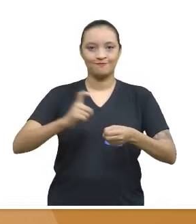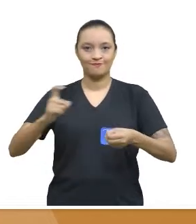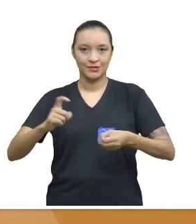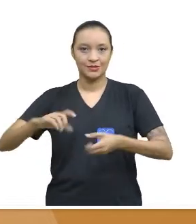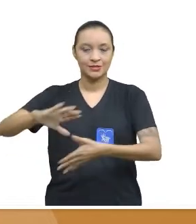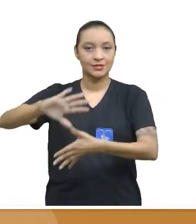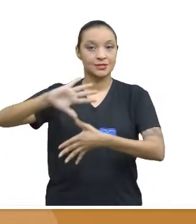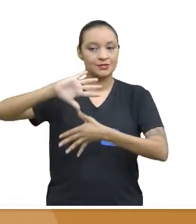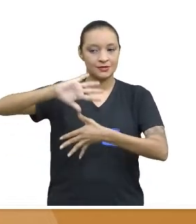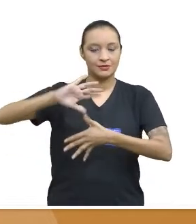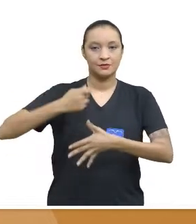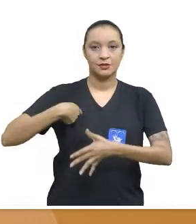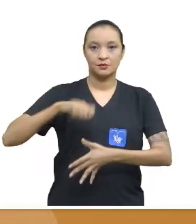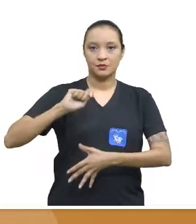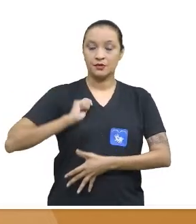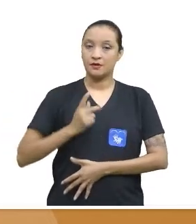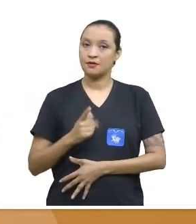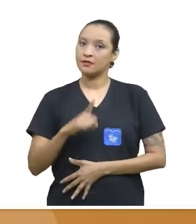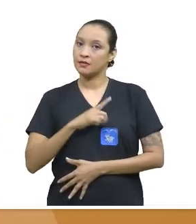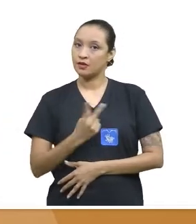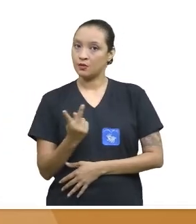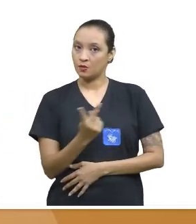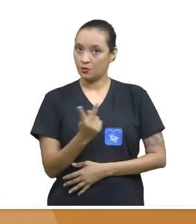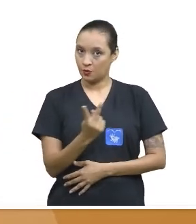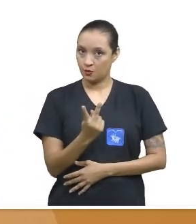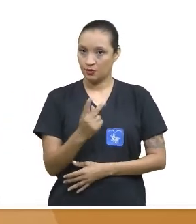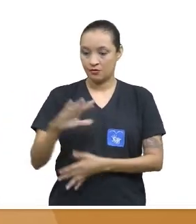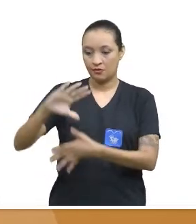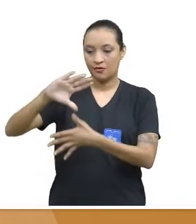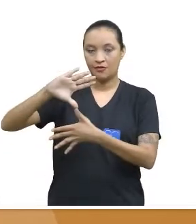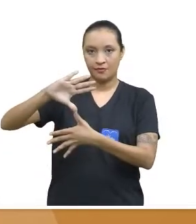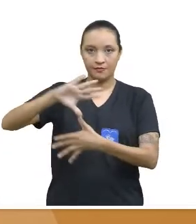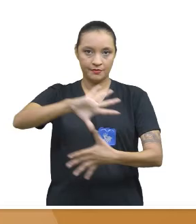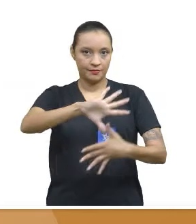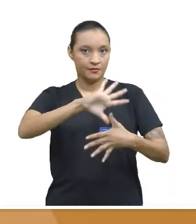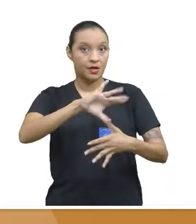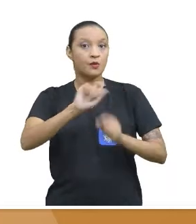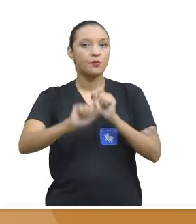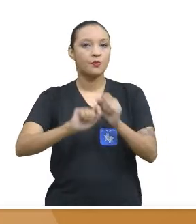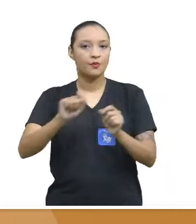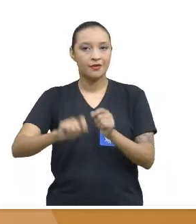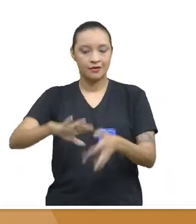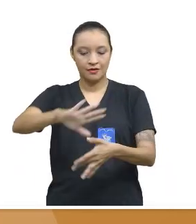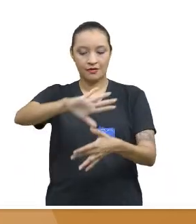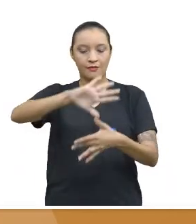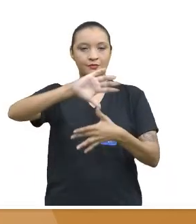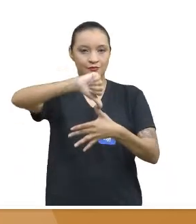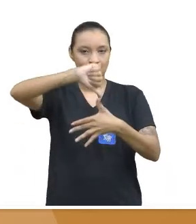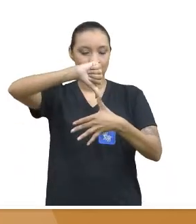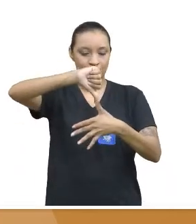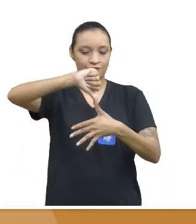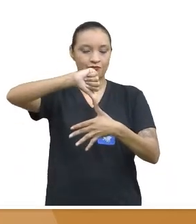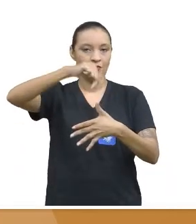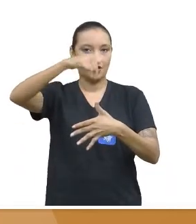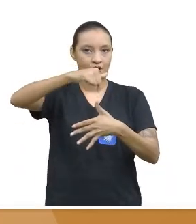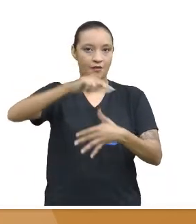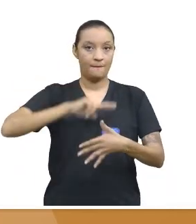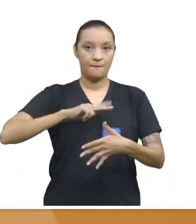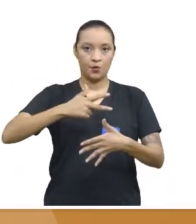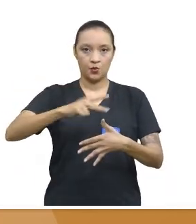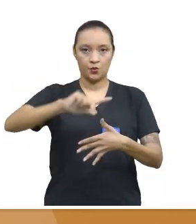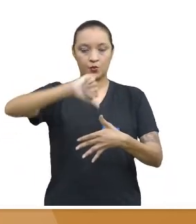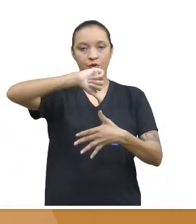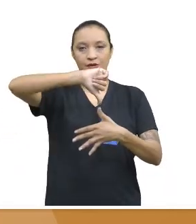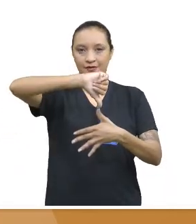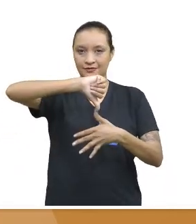temos dois tipos de América na América do Sul. A América Portuguesa, a América Colonial Portuguesa, Brasil, e nós já